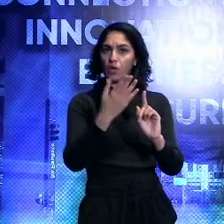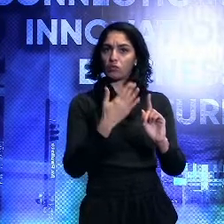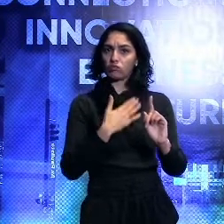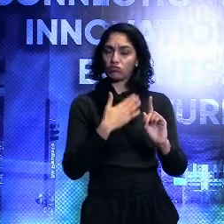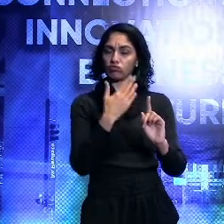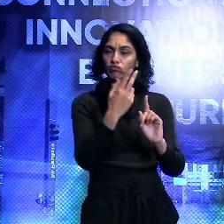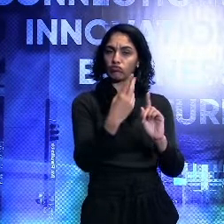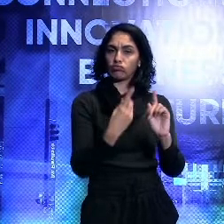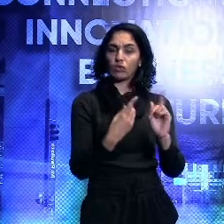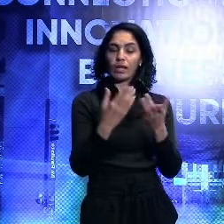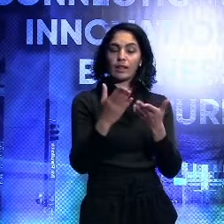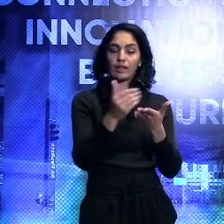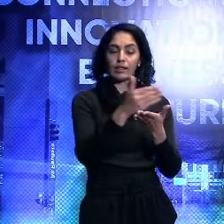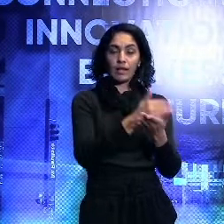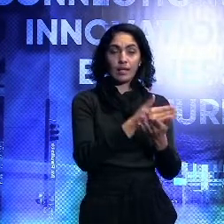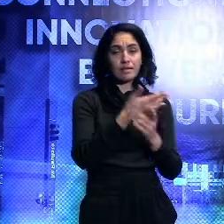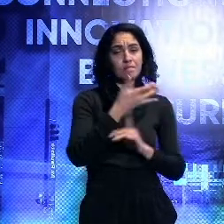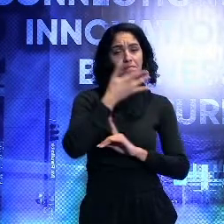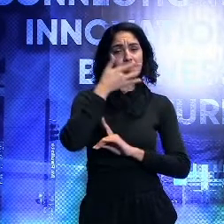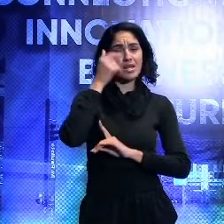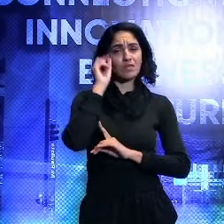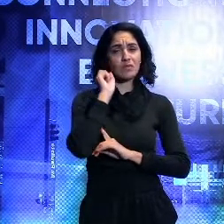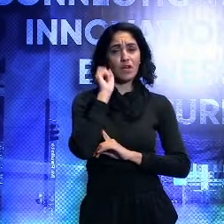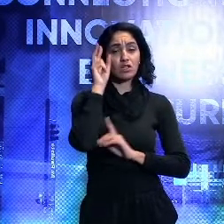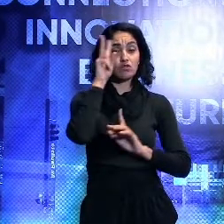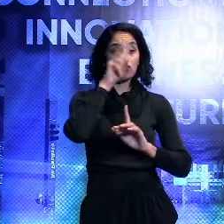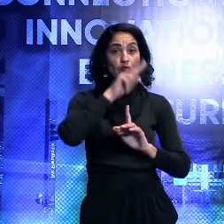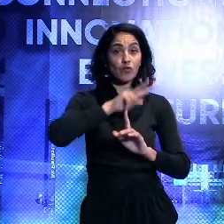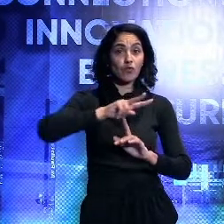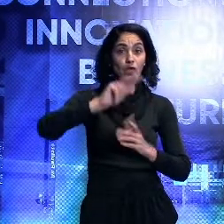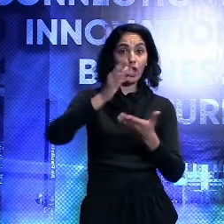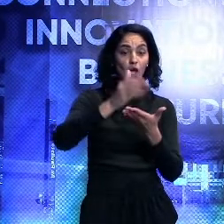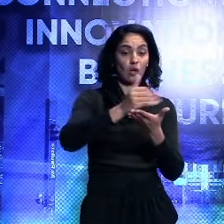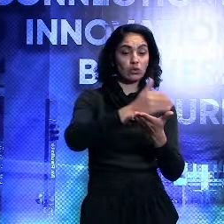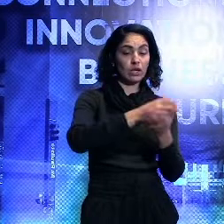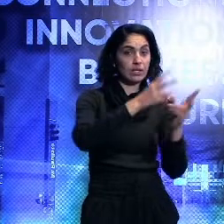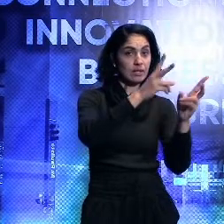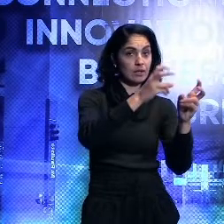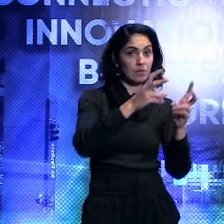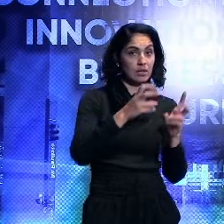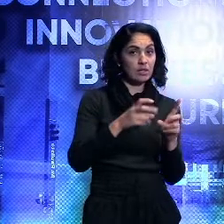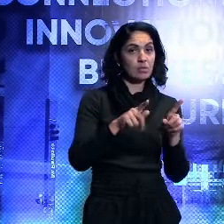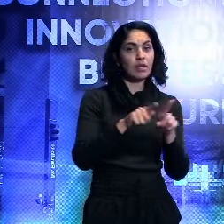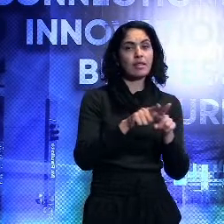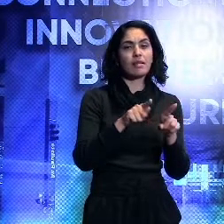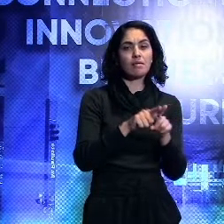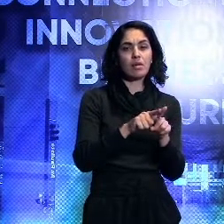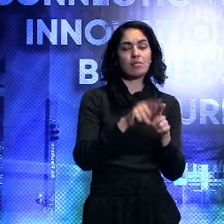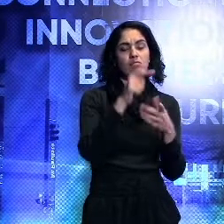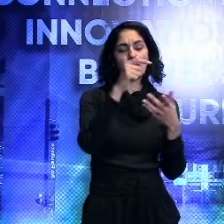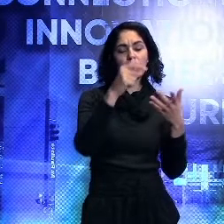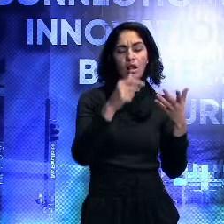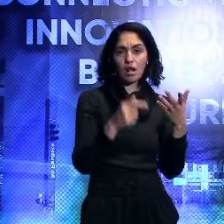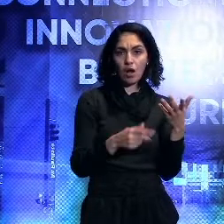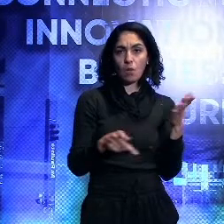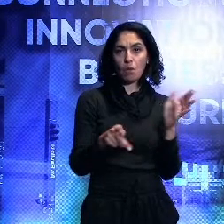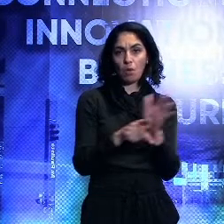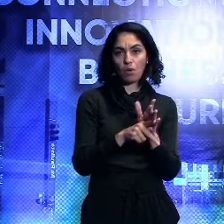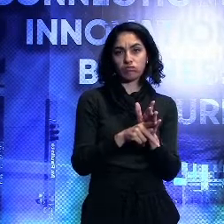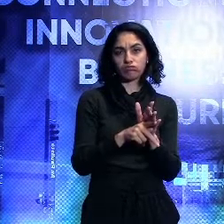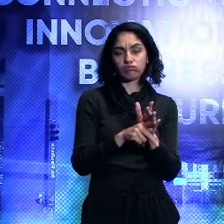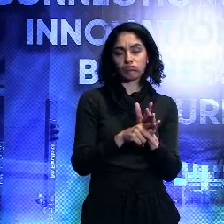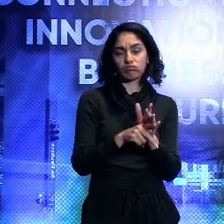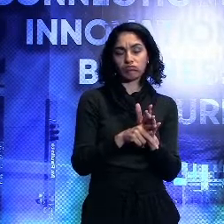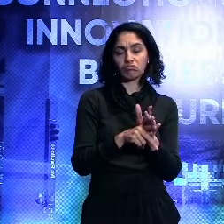dados, facilita a sua visualização e a percepção de oportunidades, potencialidades, fragilidades que dados estatísticos normalmente não desvendam. Então, uma coisa é